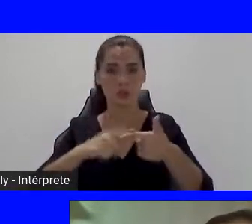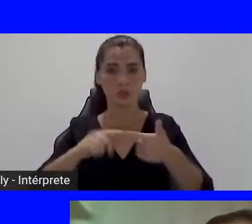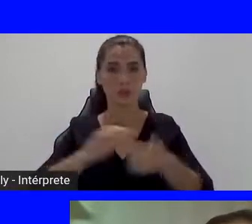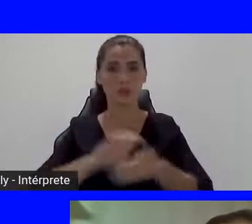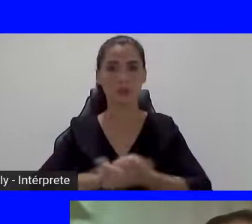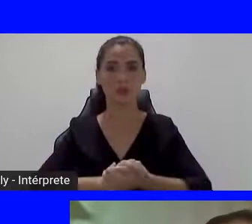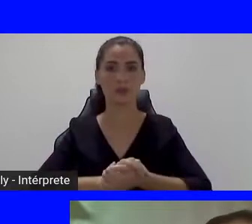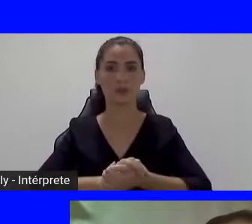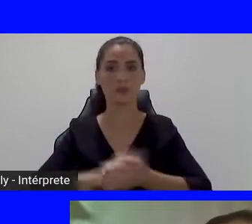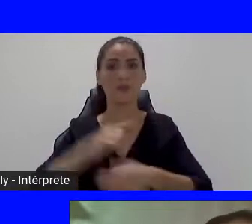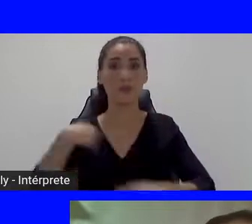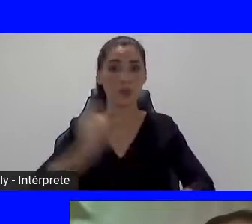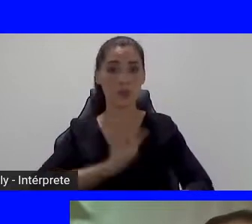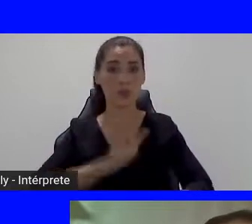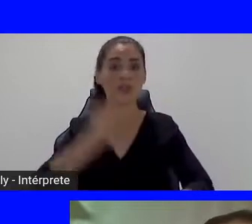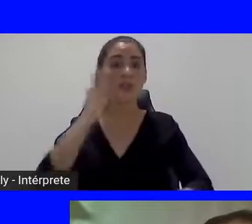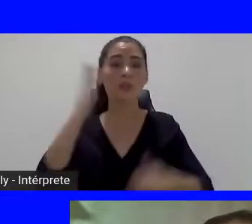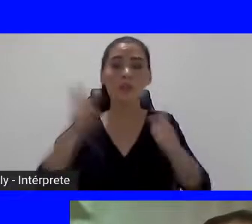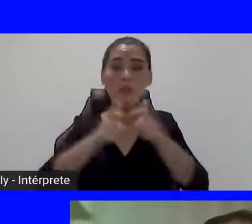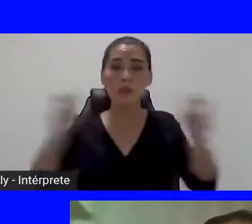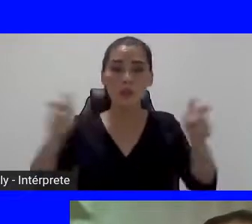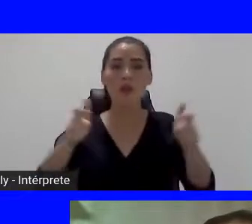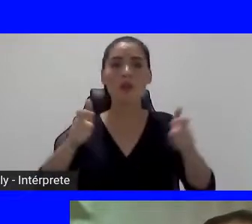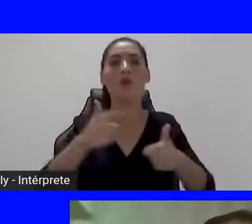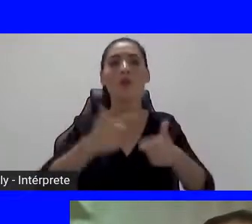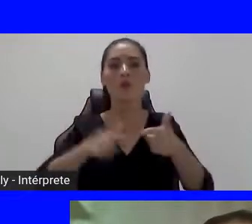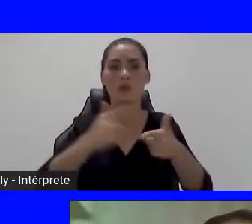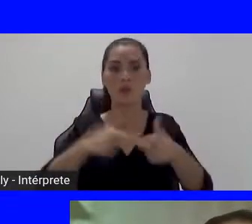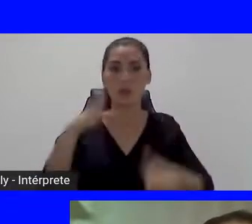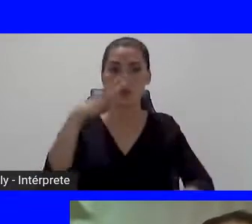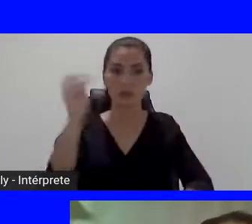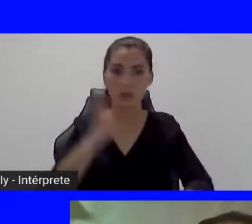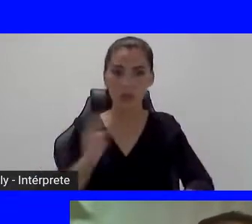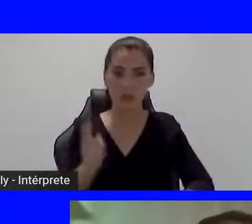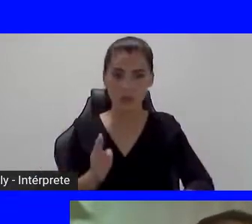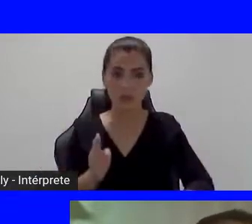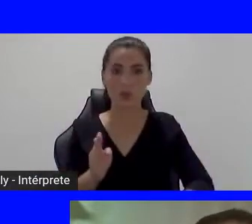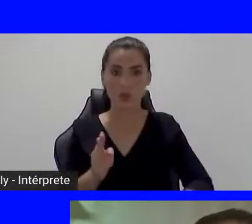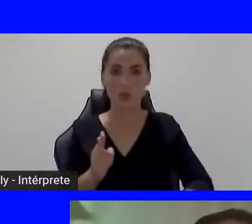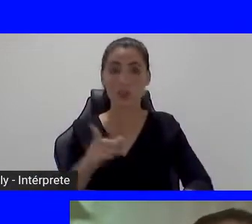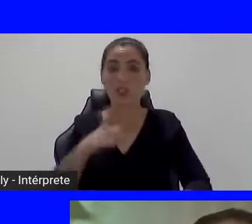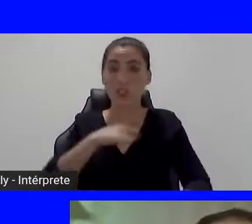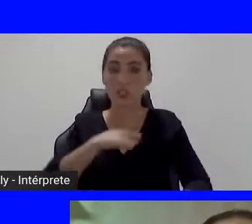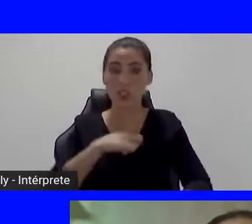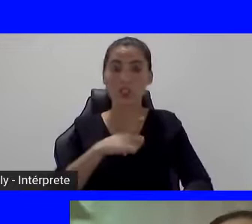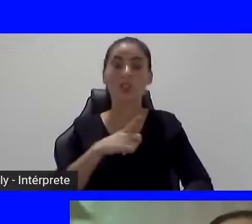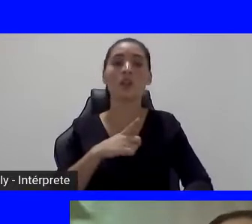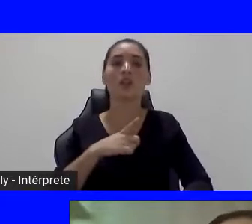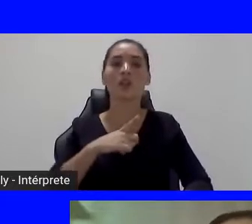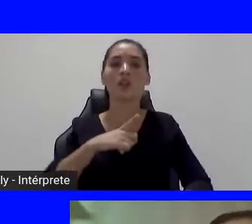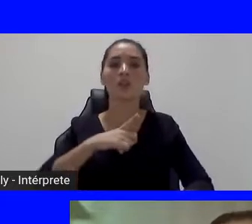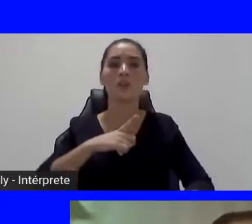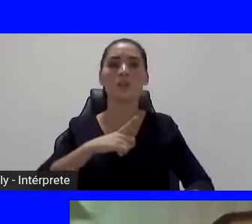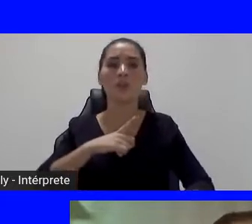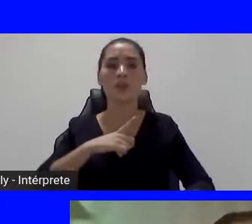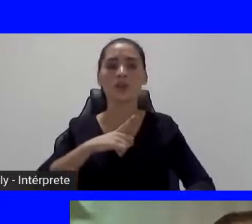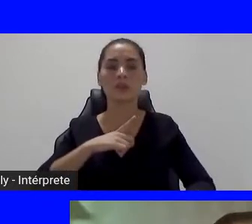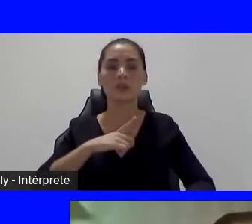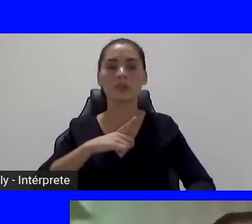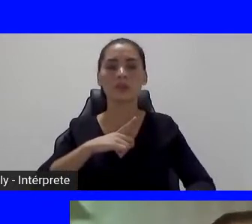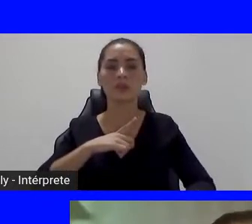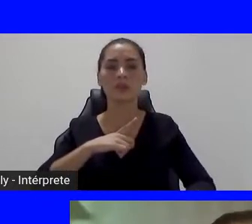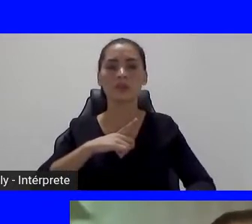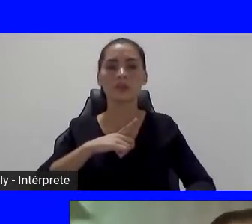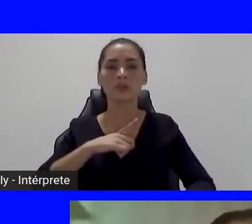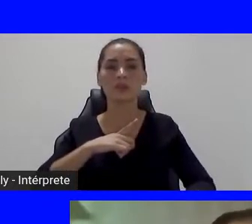maior problema que o Brasil precisa enfrentar, e só vamos ter futuro com isso, se nós optarmos por um nome que não seja esse